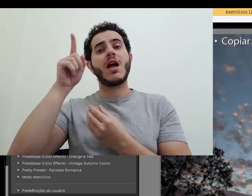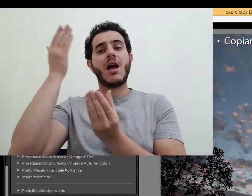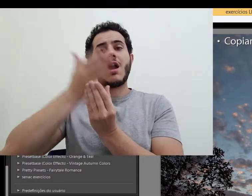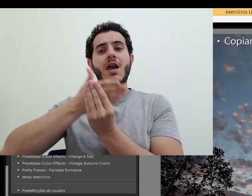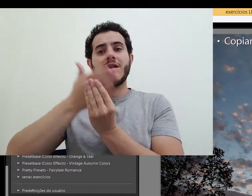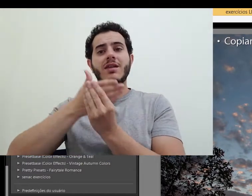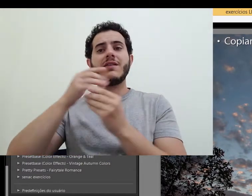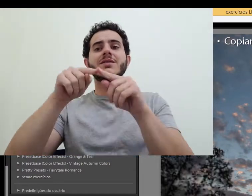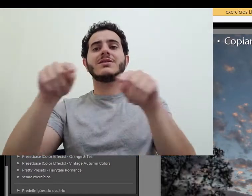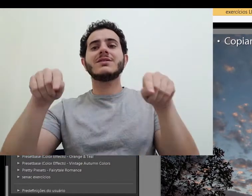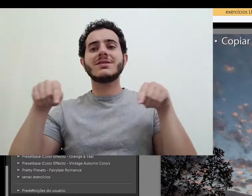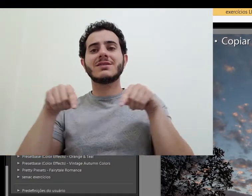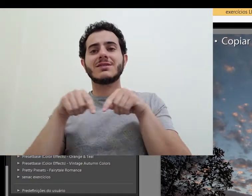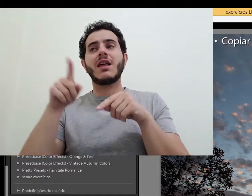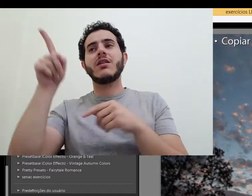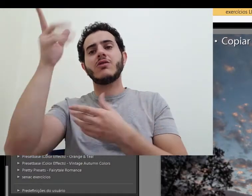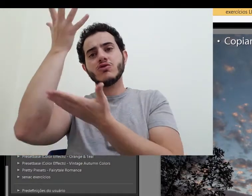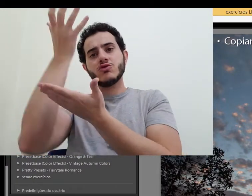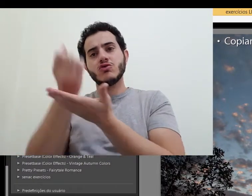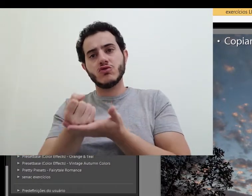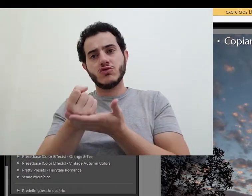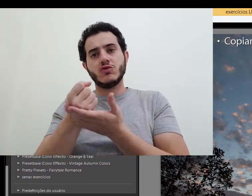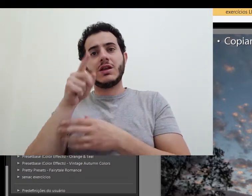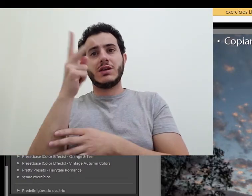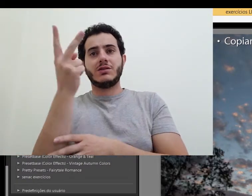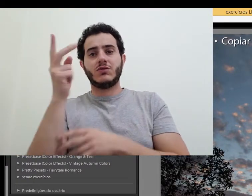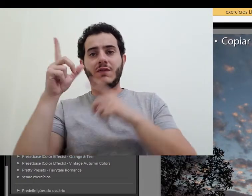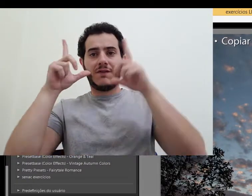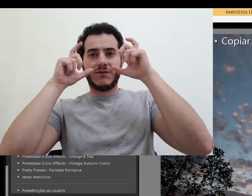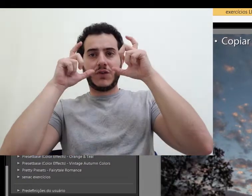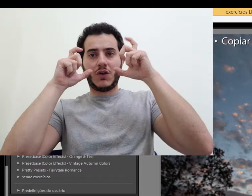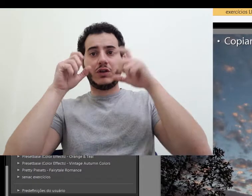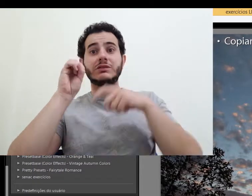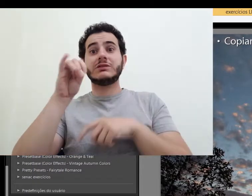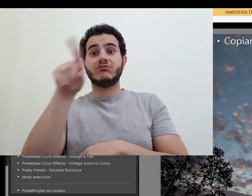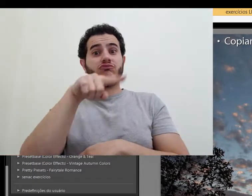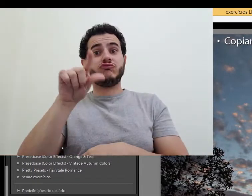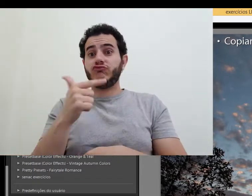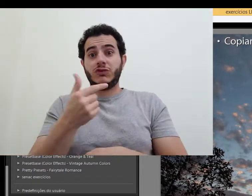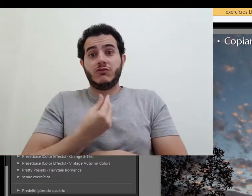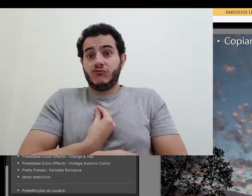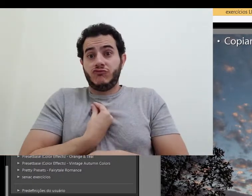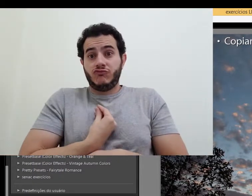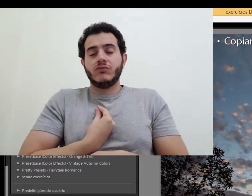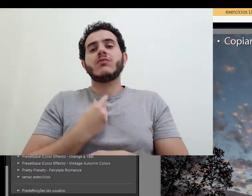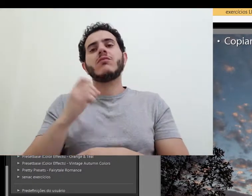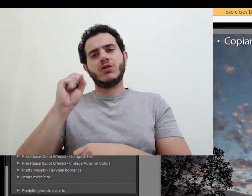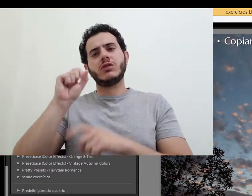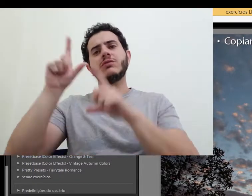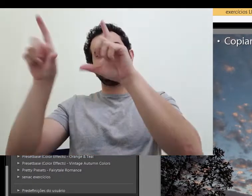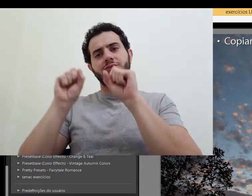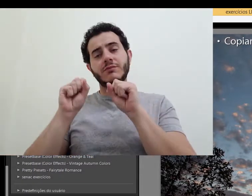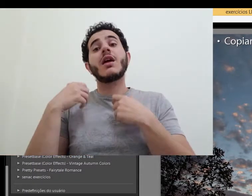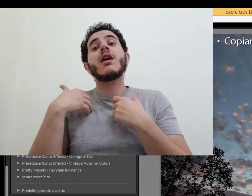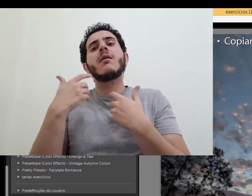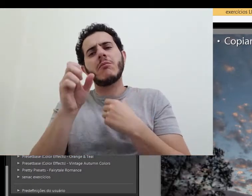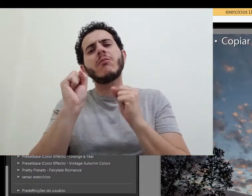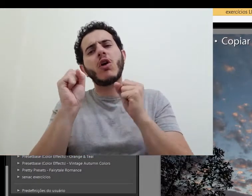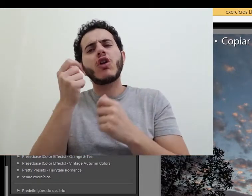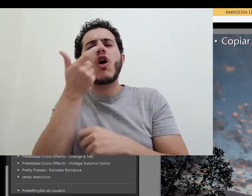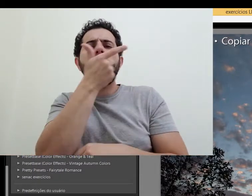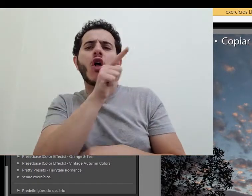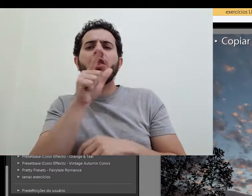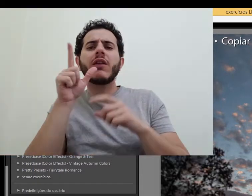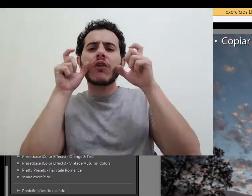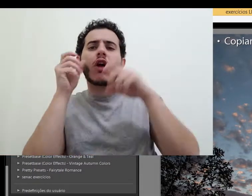arquivos da sala de aula. Então façam o download lá dessas duas fotos. Quem não tiver essas fotos em mãos pode pegar outra para testar. Mas eu quero que quem estiver fazendo